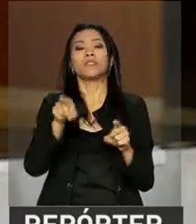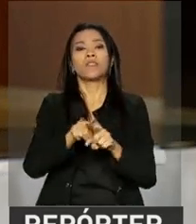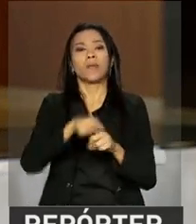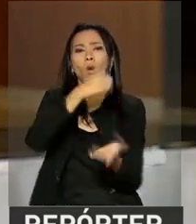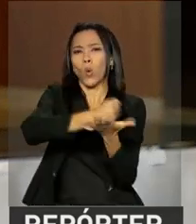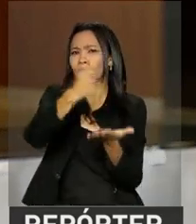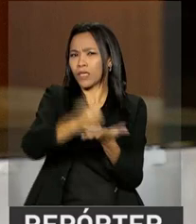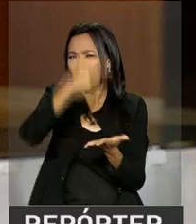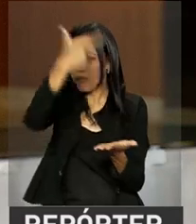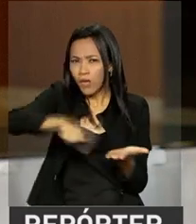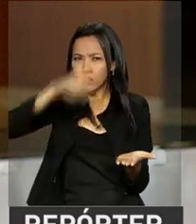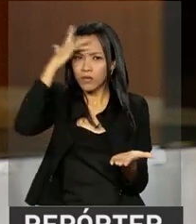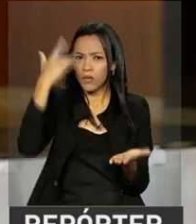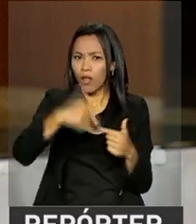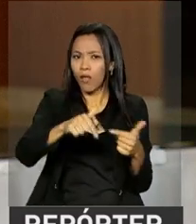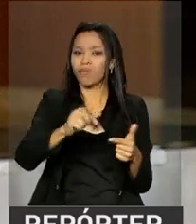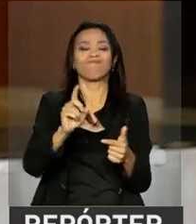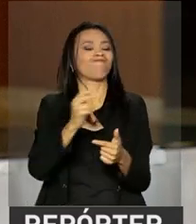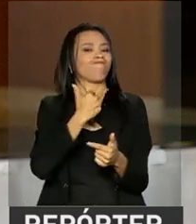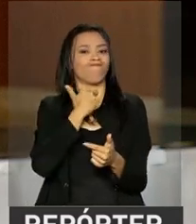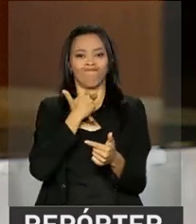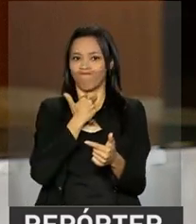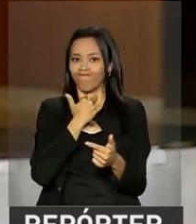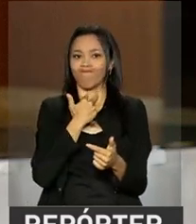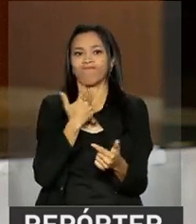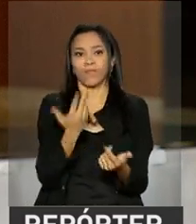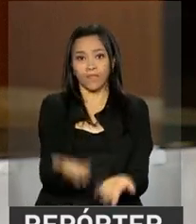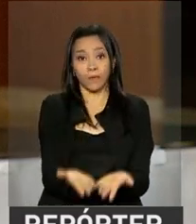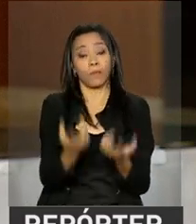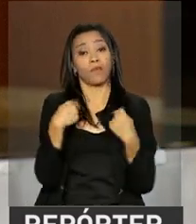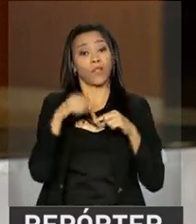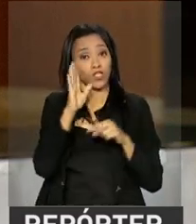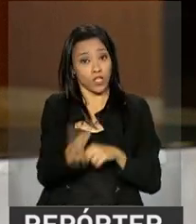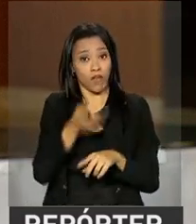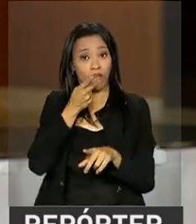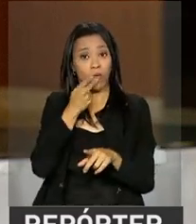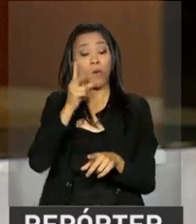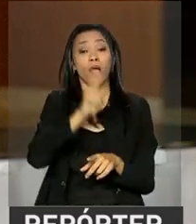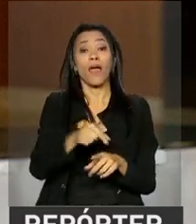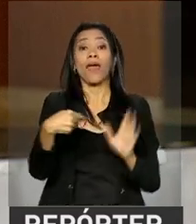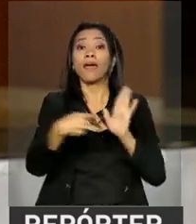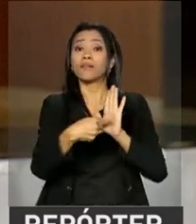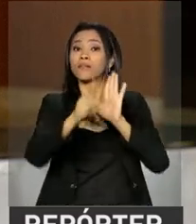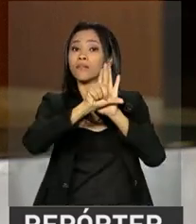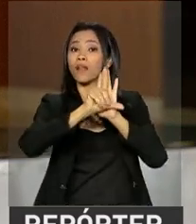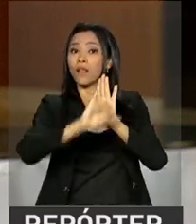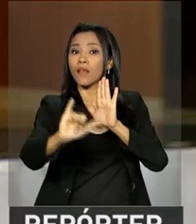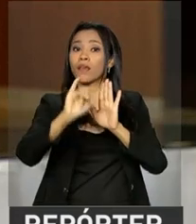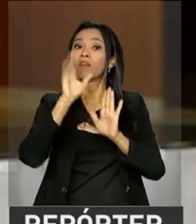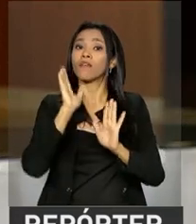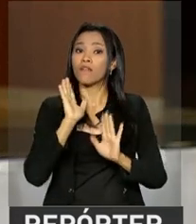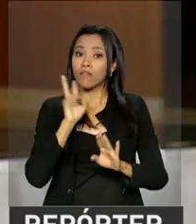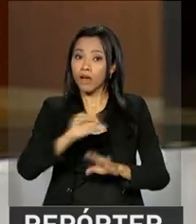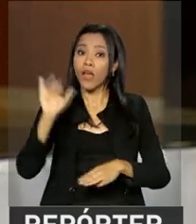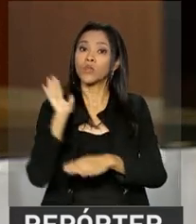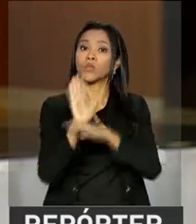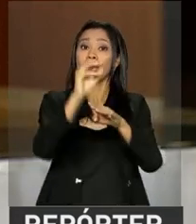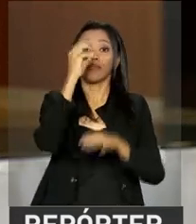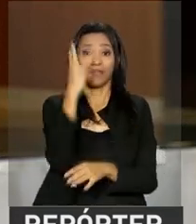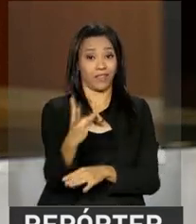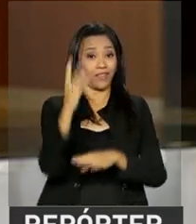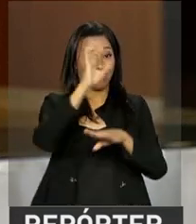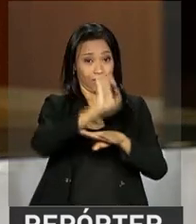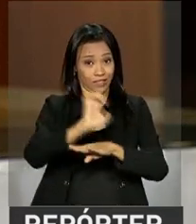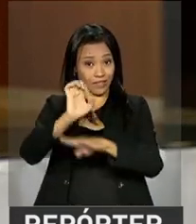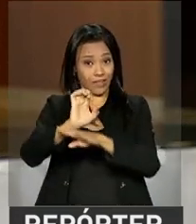fazer contratações. Como você disse, Leandro, a medida vai beneficiar três estados que estão